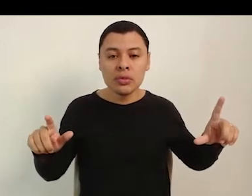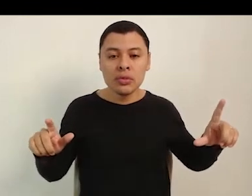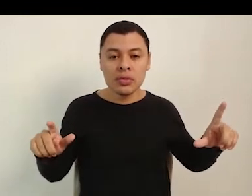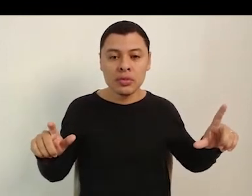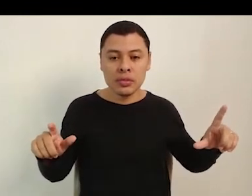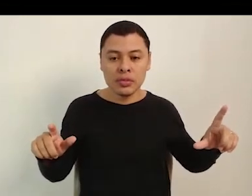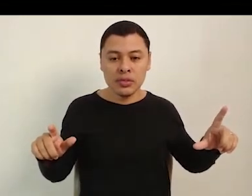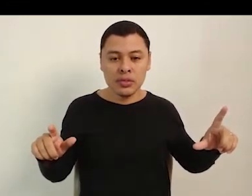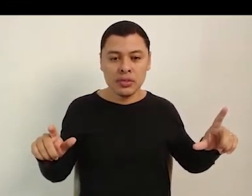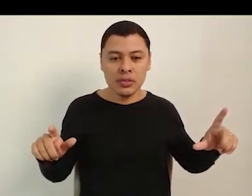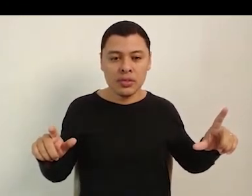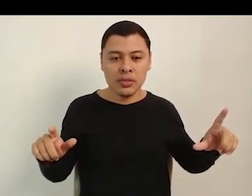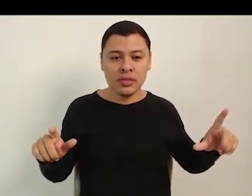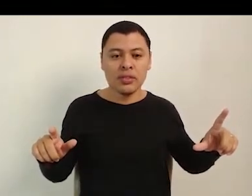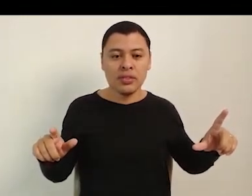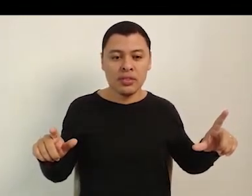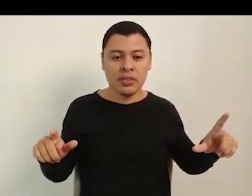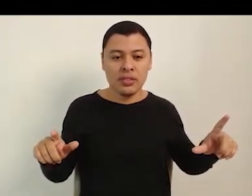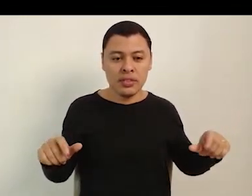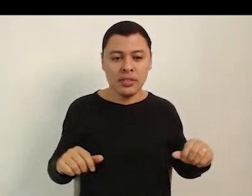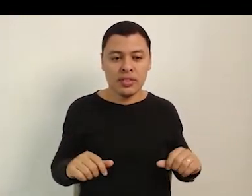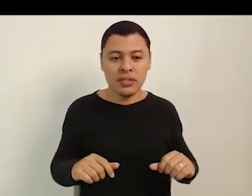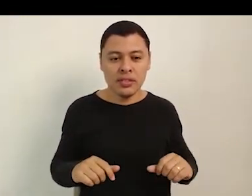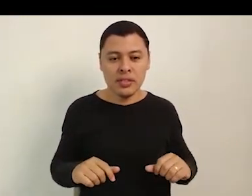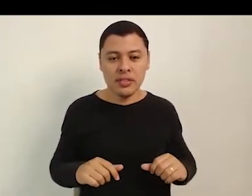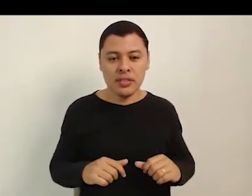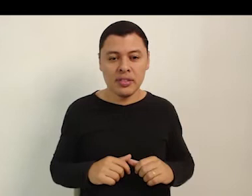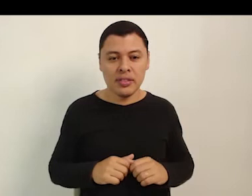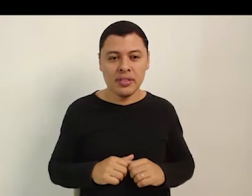Não. Deixa eu ver.